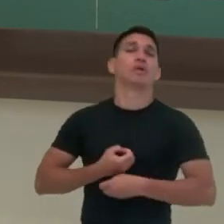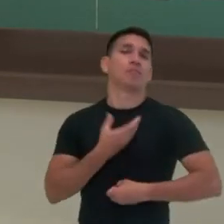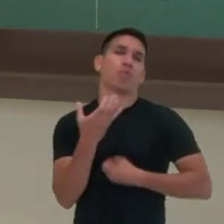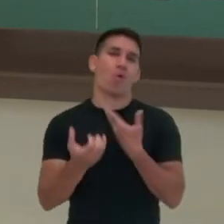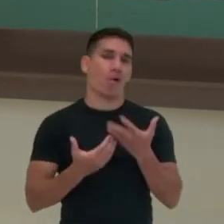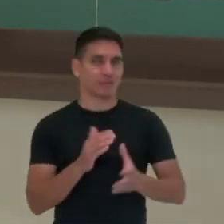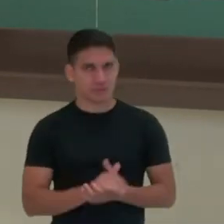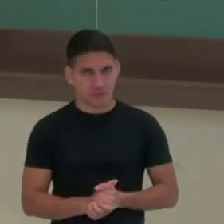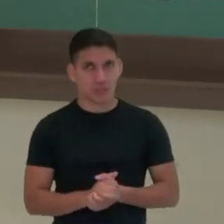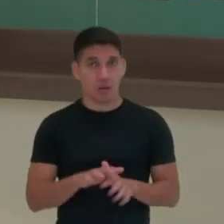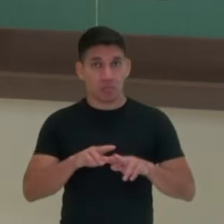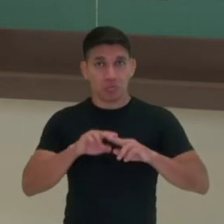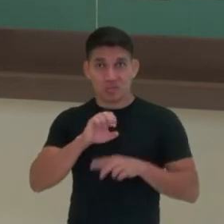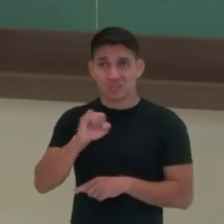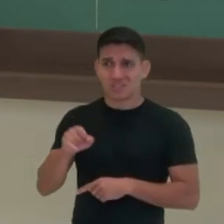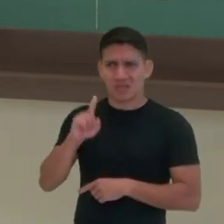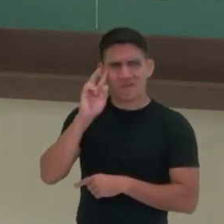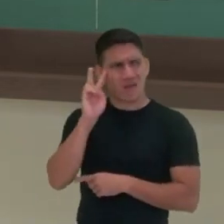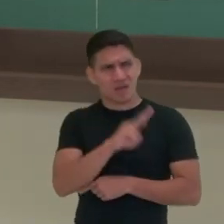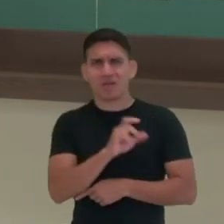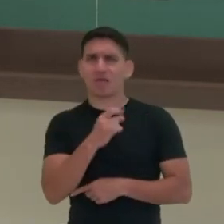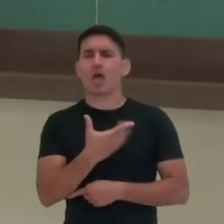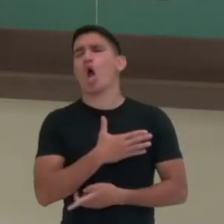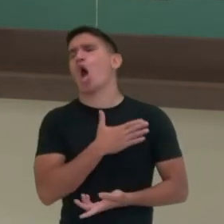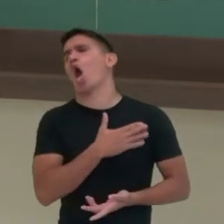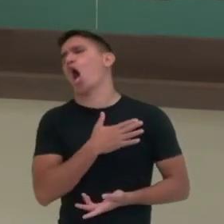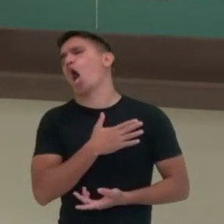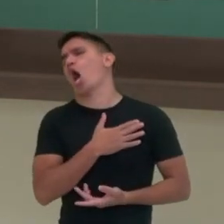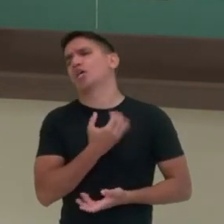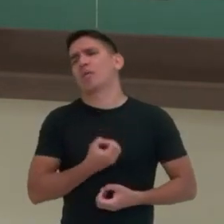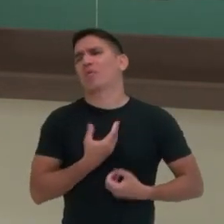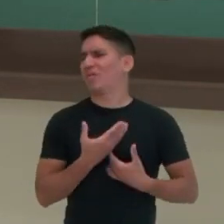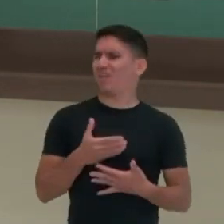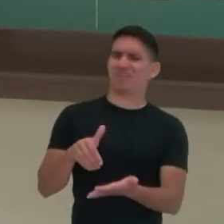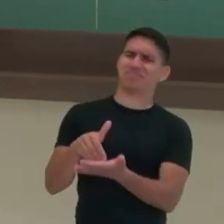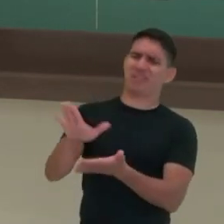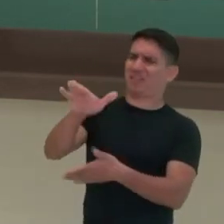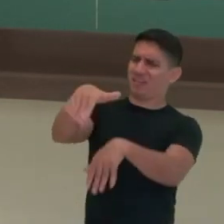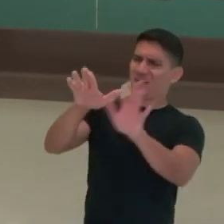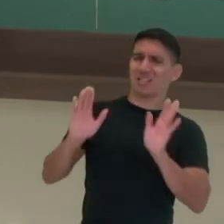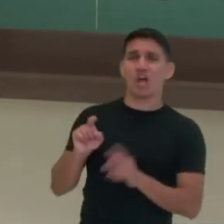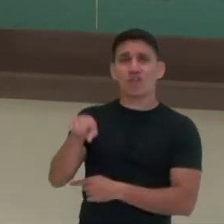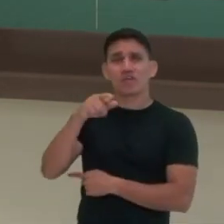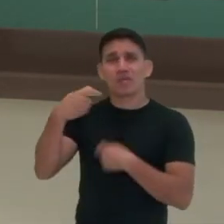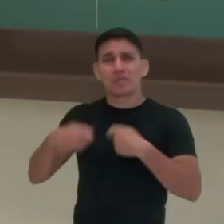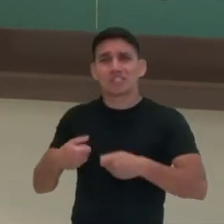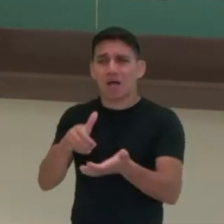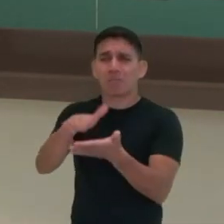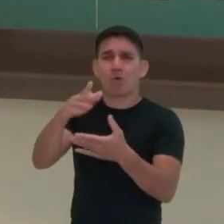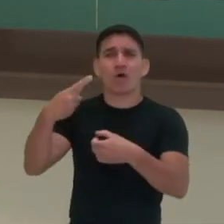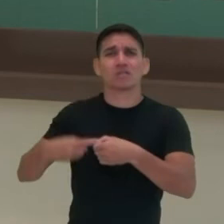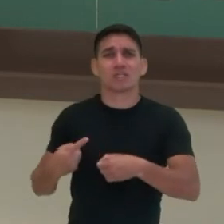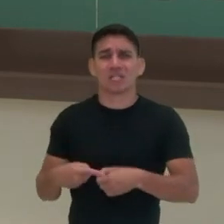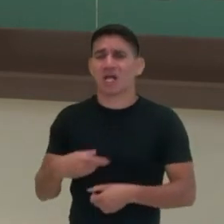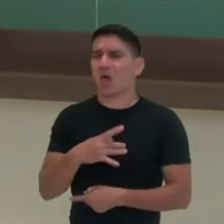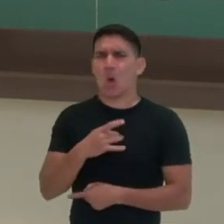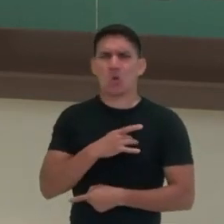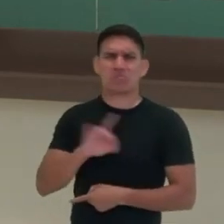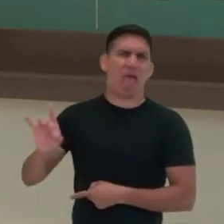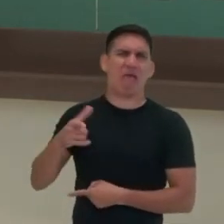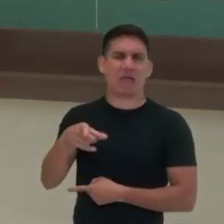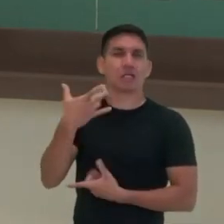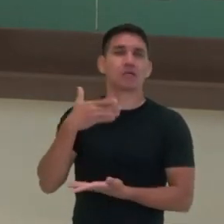poesia. Se chegasse alguém no Platão falando assim, gosta de poesia, ele ia falar, sai daqui, você deve ser expulso da cidade, detesto